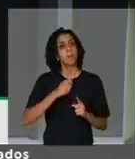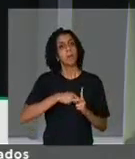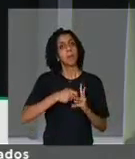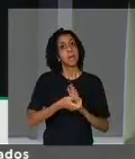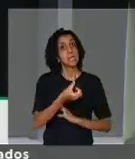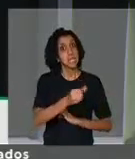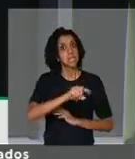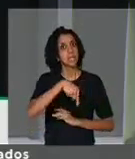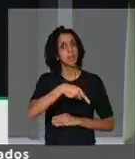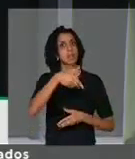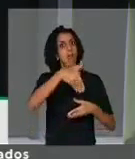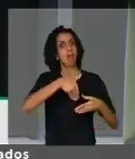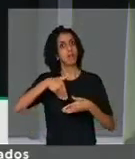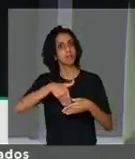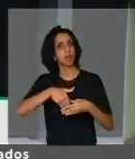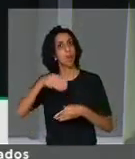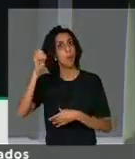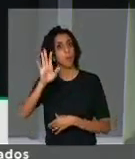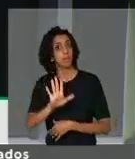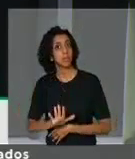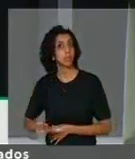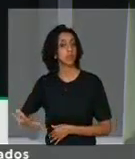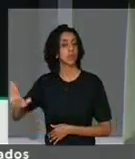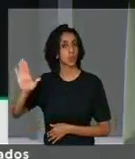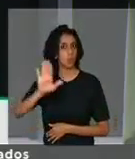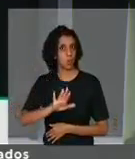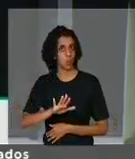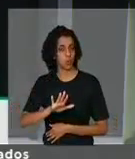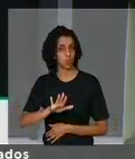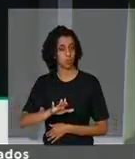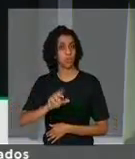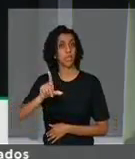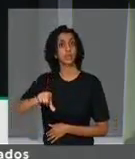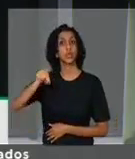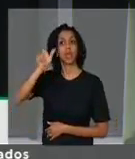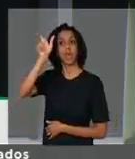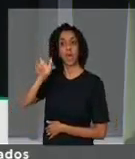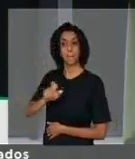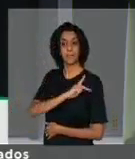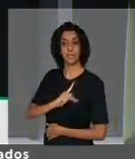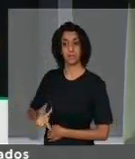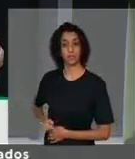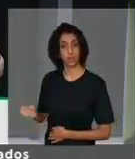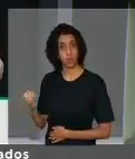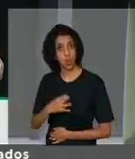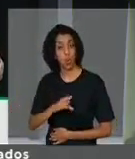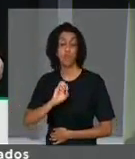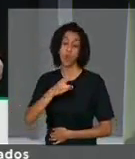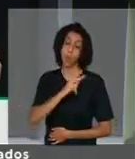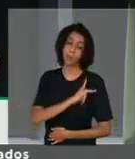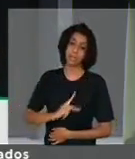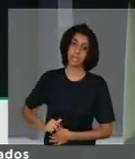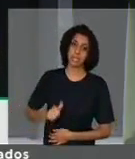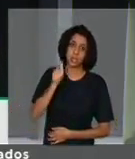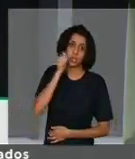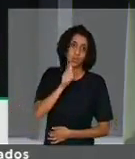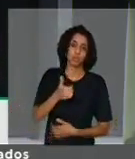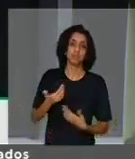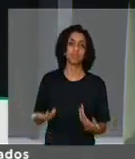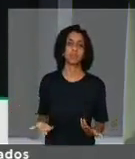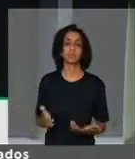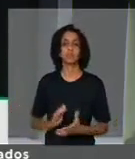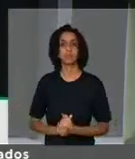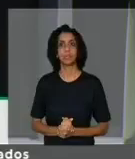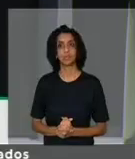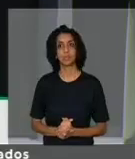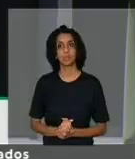eleitoral nacional do país, para escolher o novo presidente da República ou a nova presidente, para